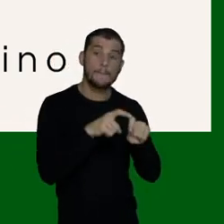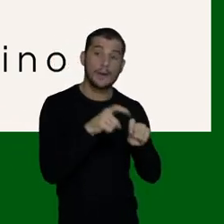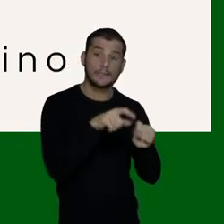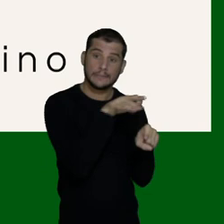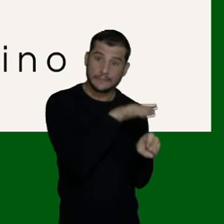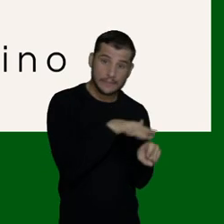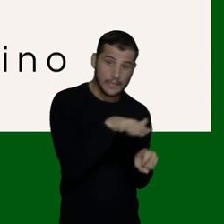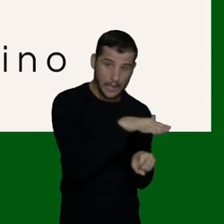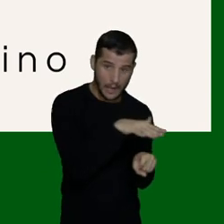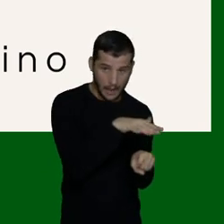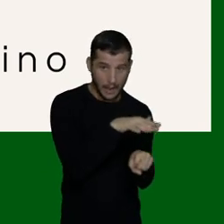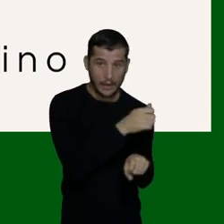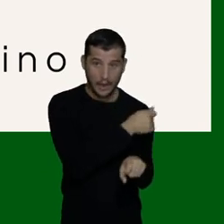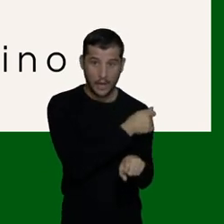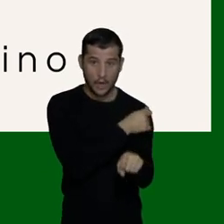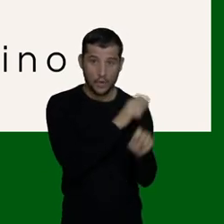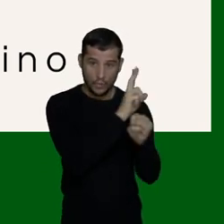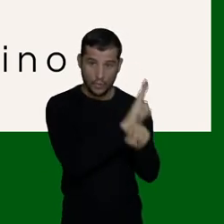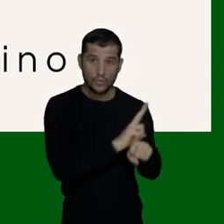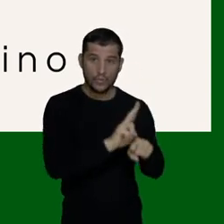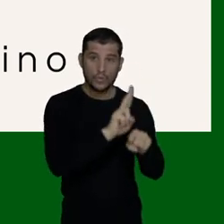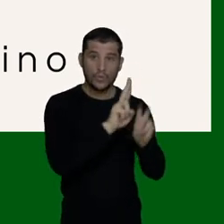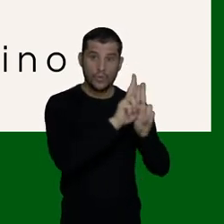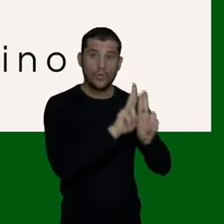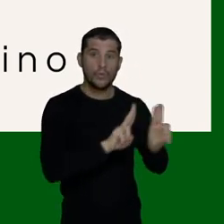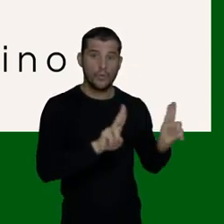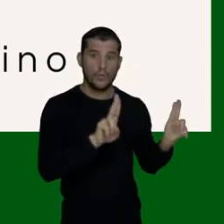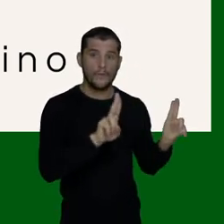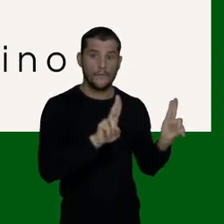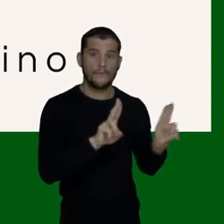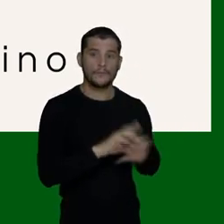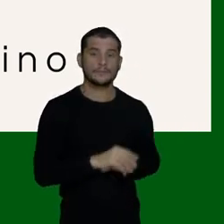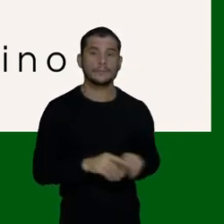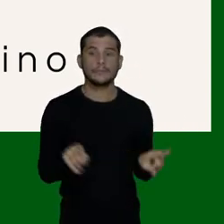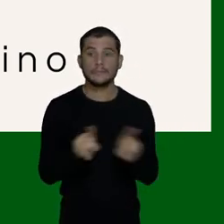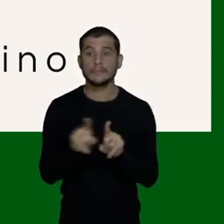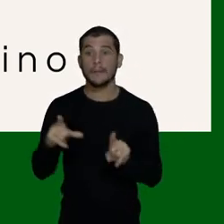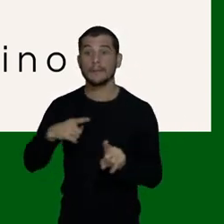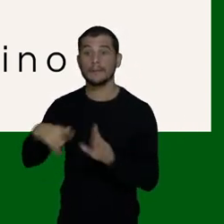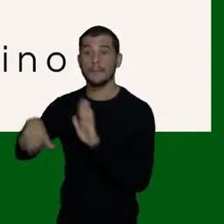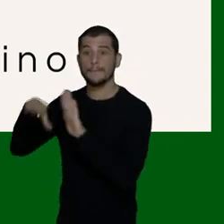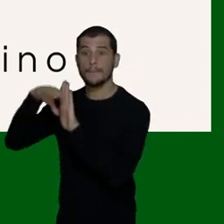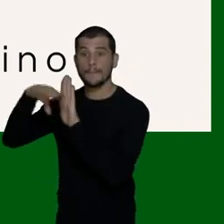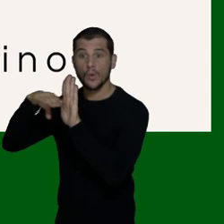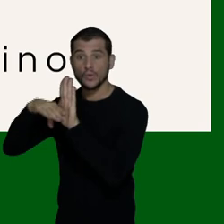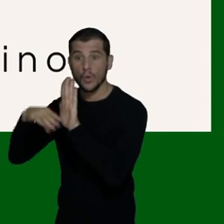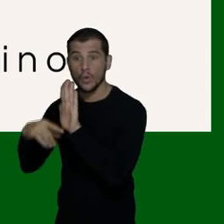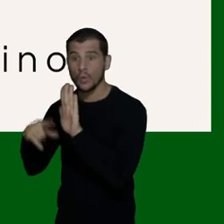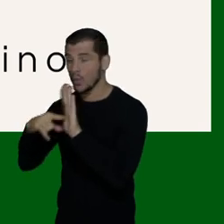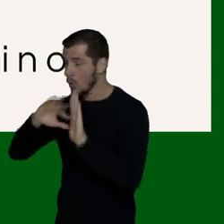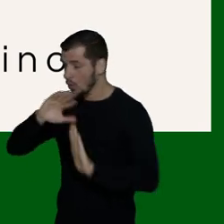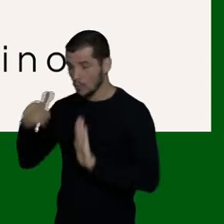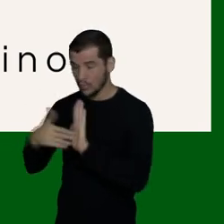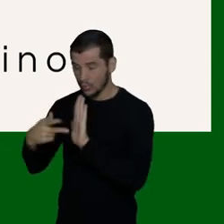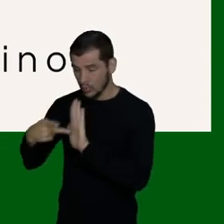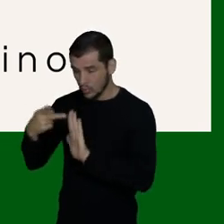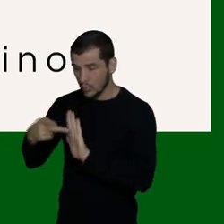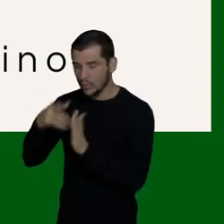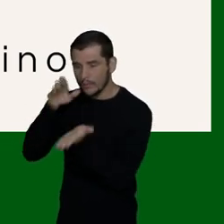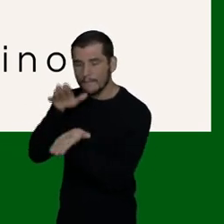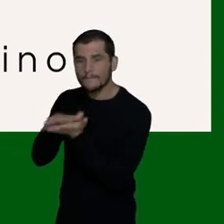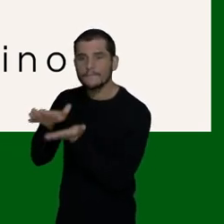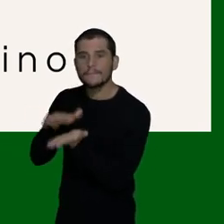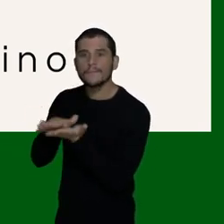que no processo de extensão todos os protocolos eles acabam sendo publicados e a gente tem